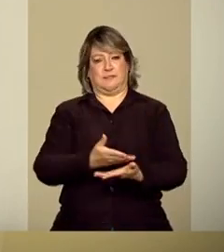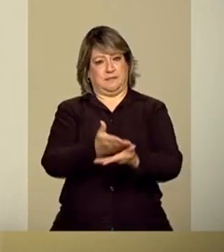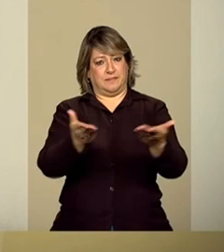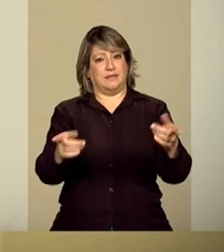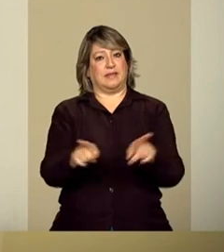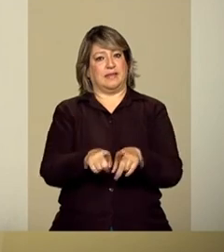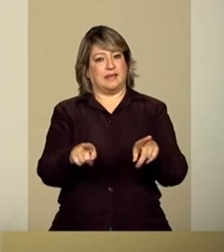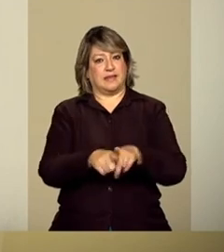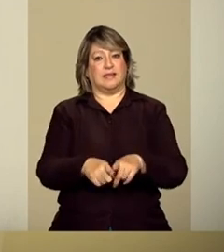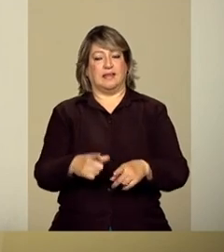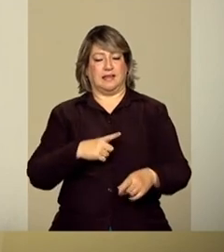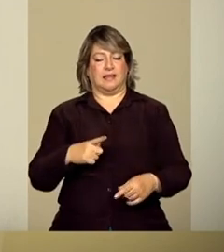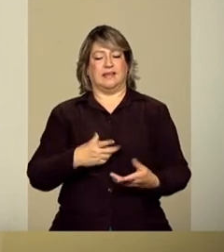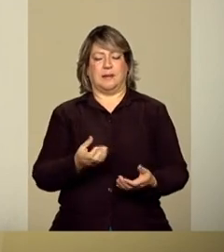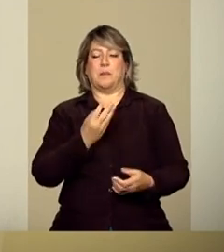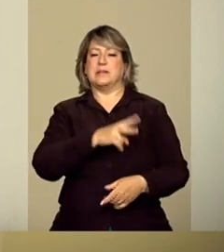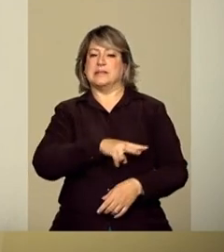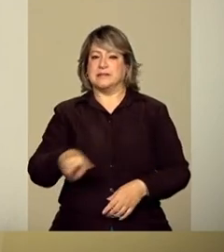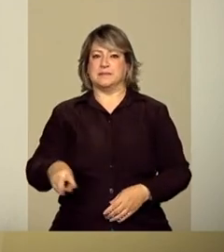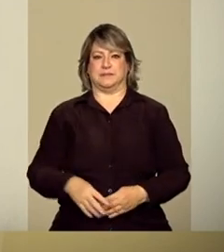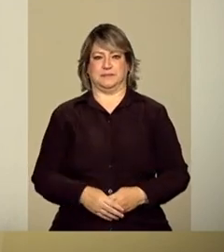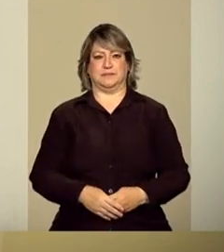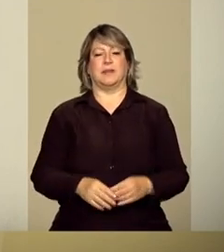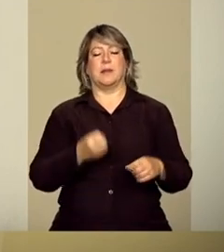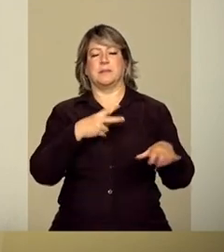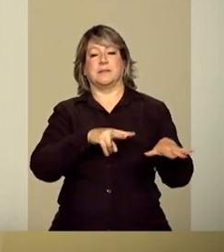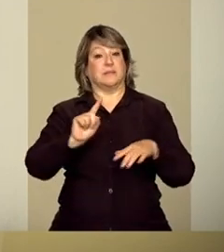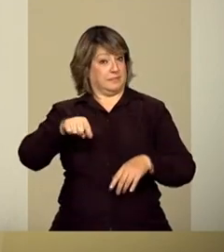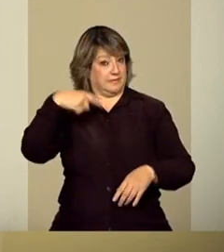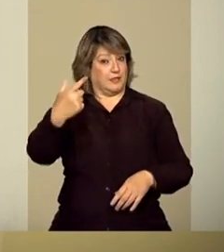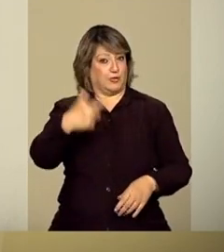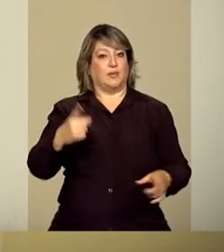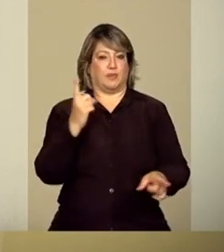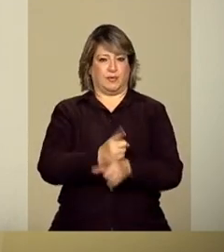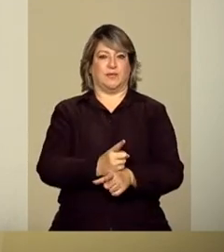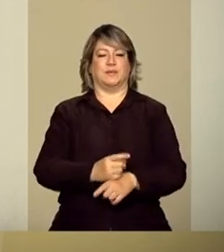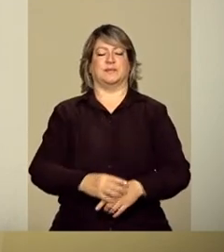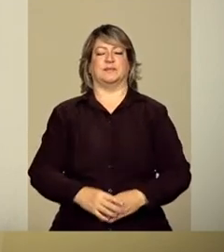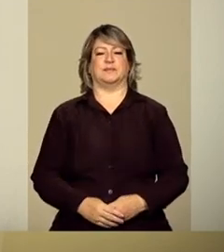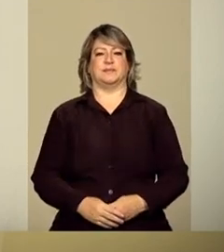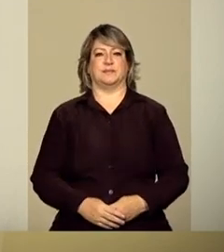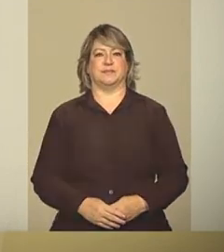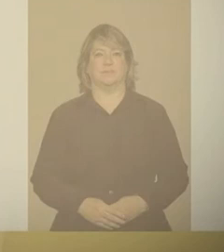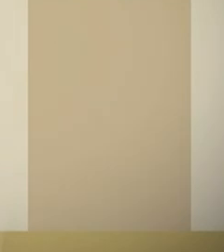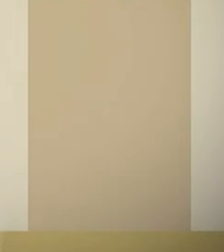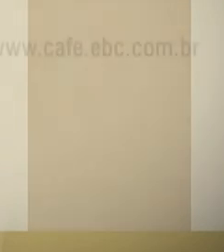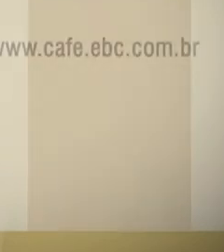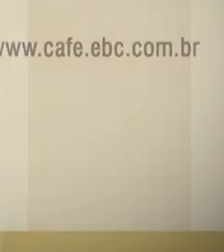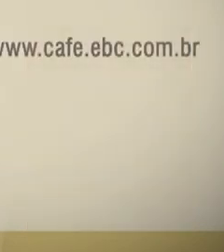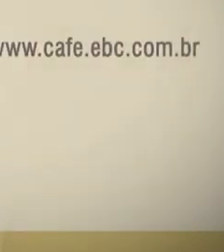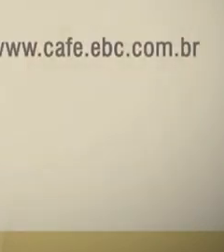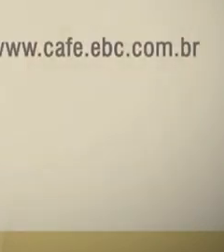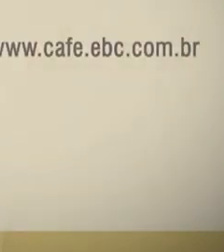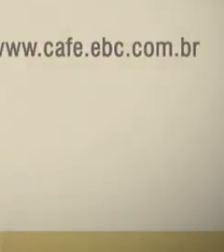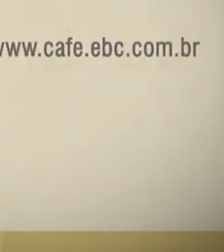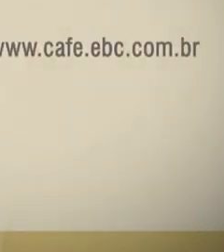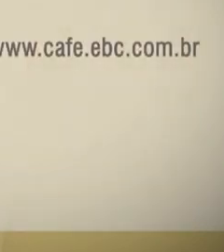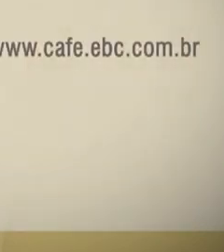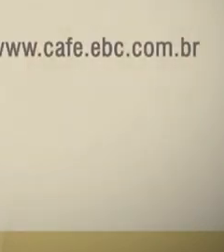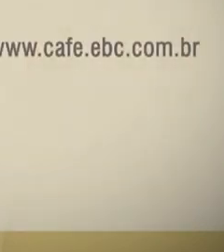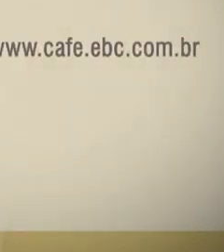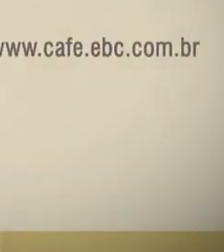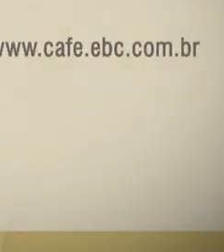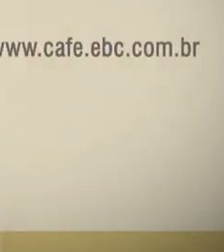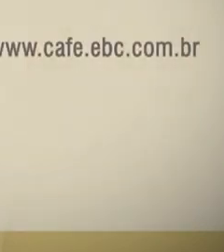nossos ouvintes que nos acompanharam até agora. Até a semana que vem, Luciano. Até a semana que vem. Você que nos ouve pode